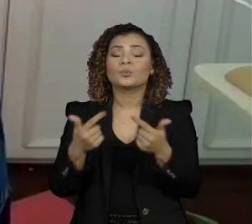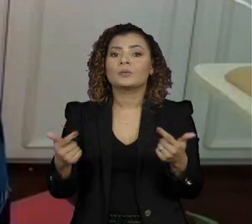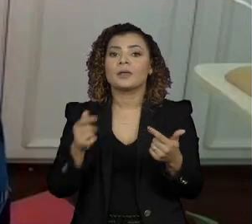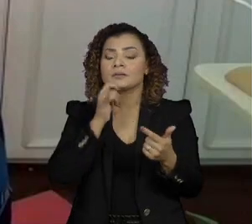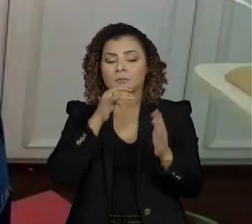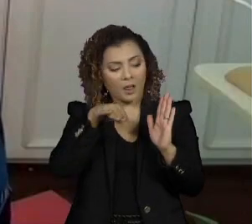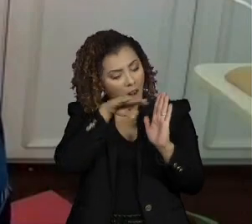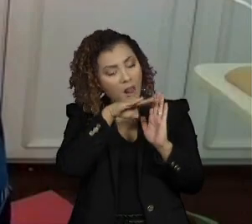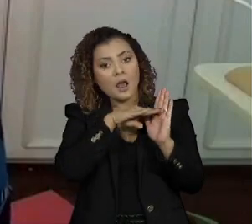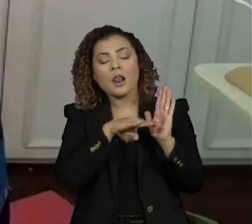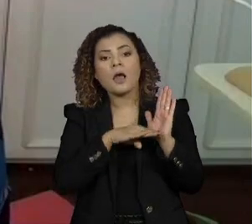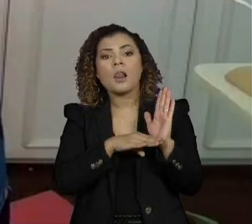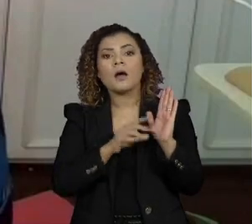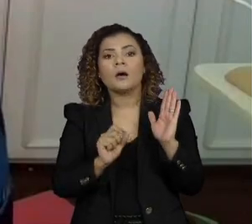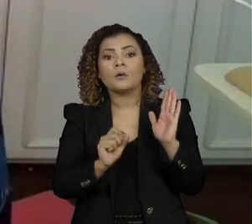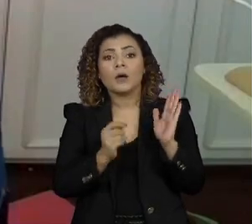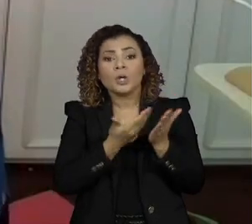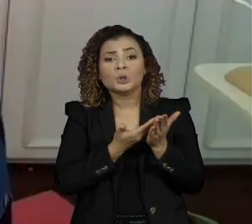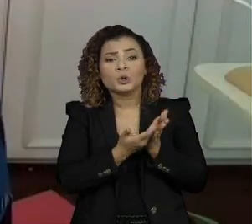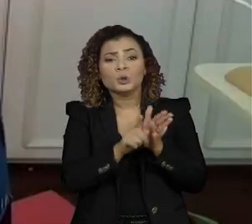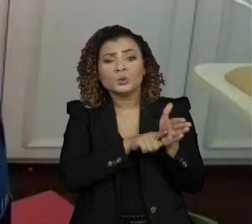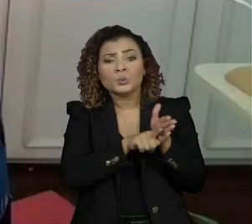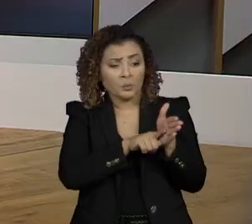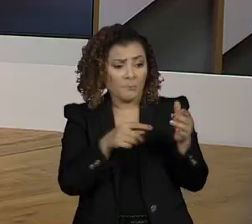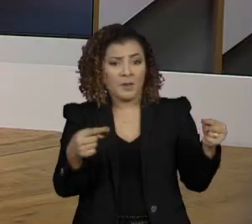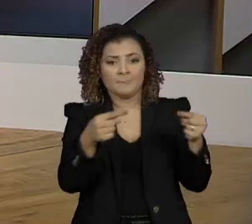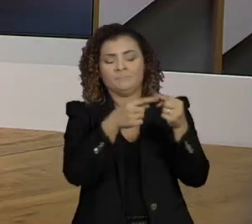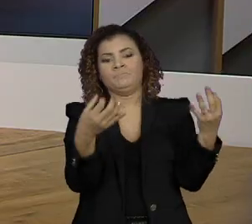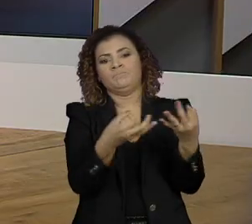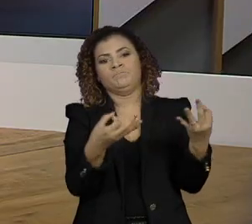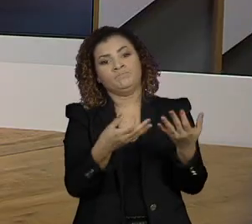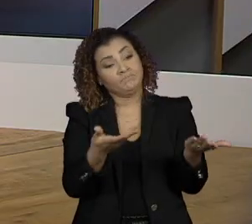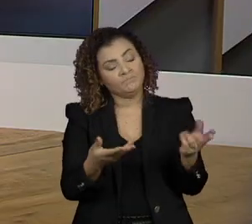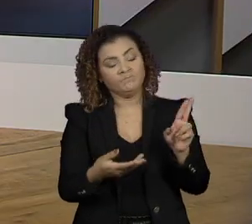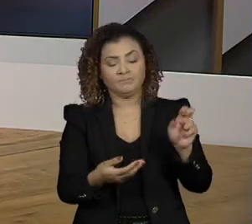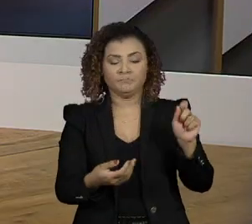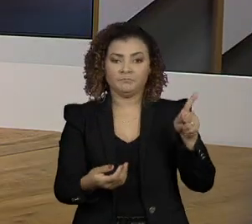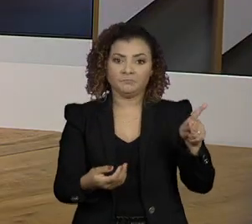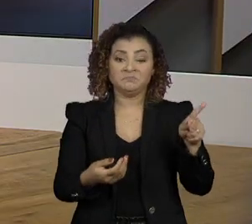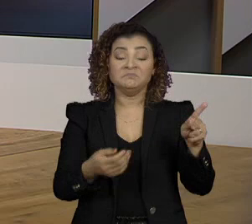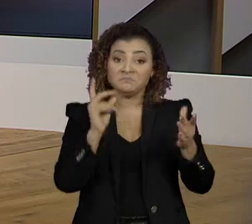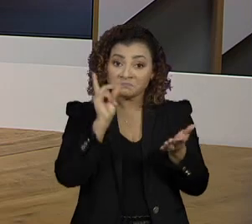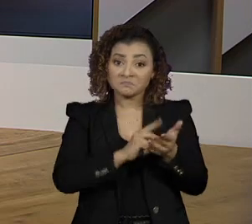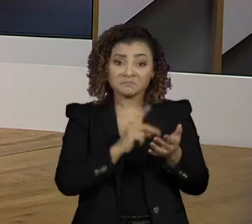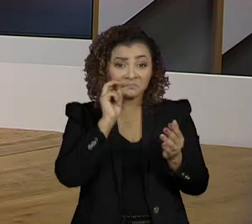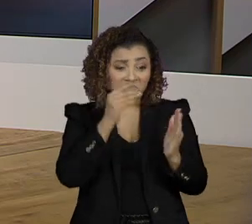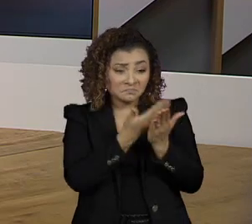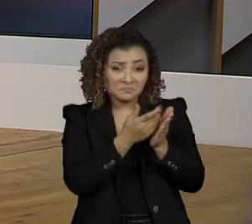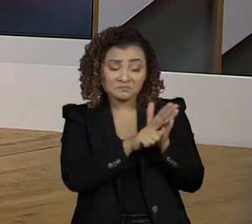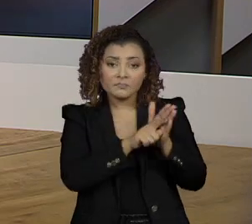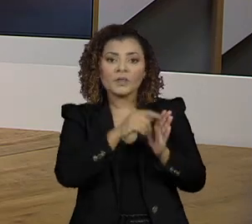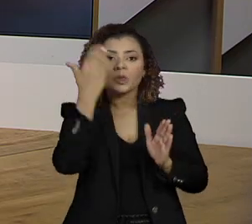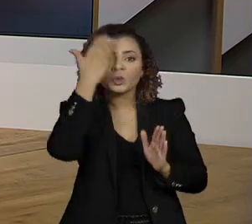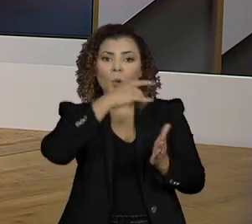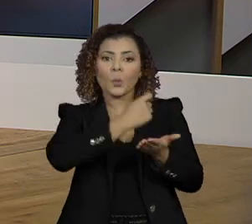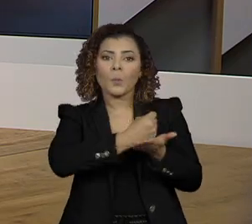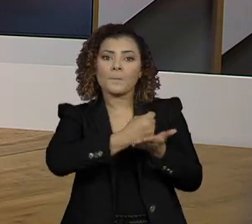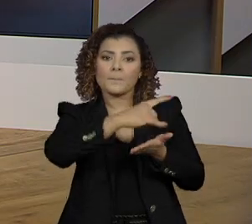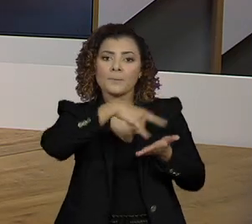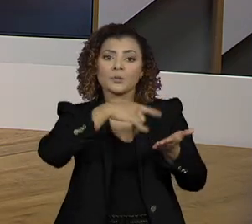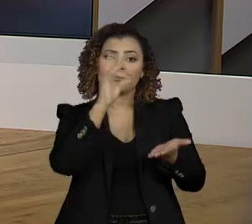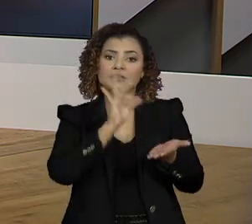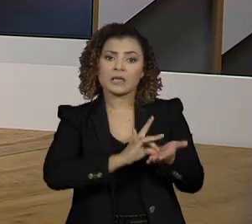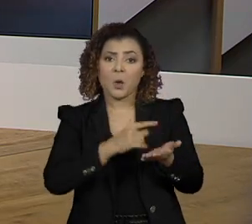nota e, de resto, o nosso estudo jamais foi contestado e ele não será, porque ele se baseia em documentos oficiais. Nós